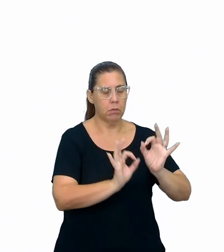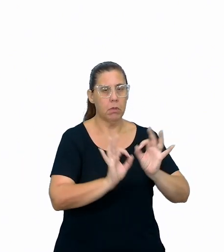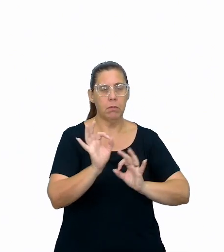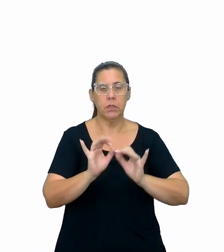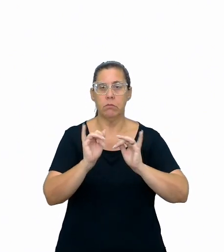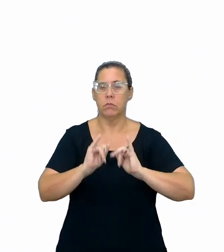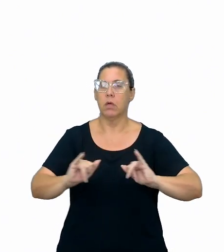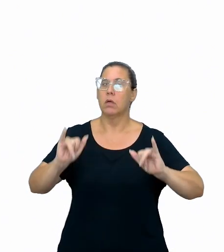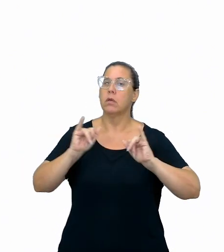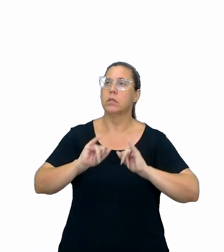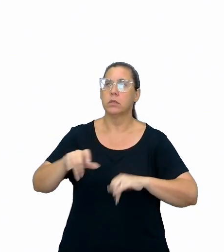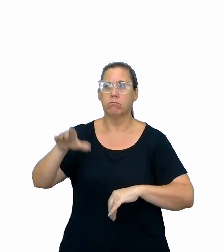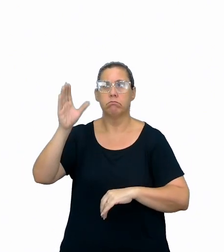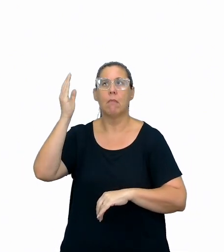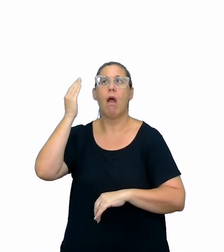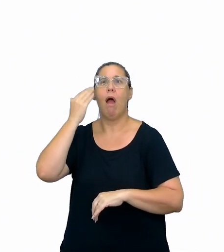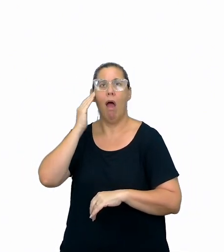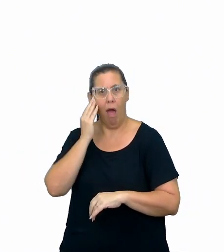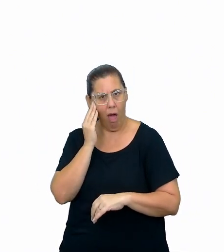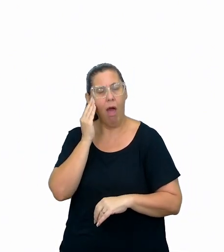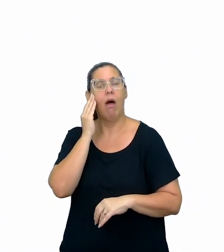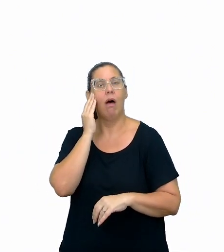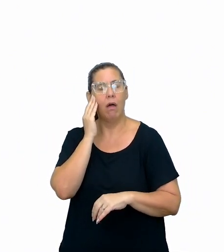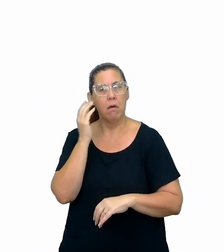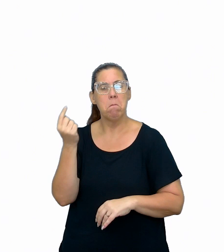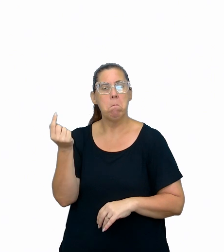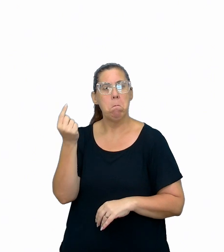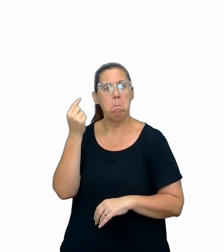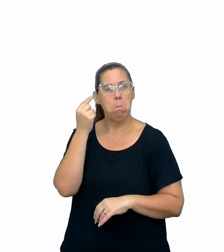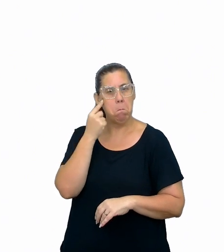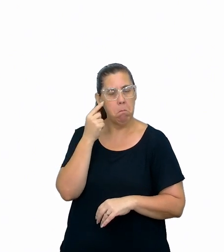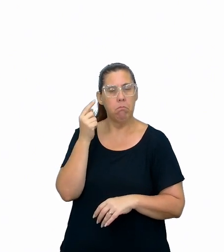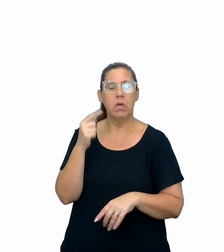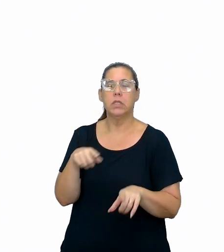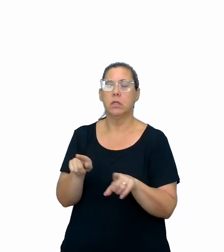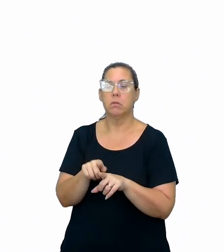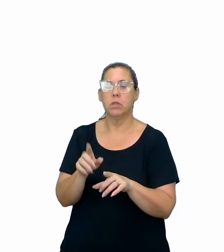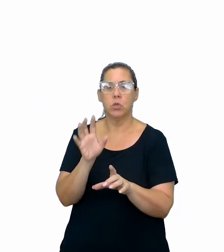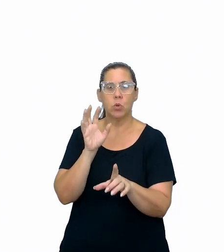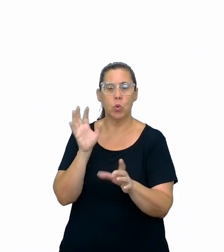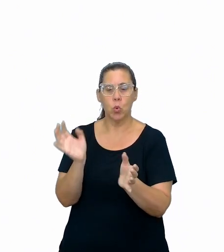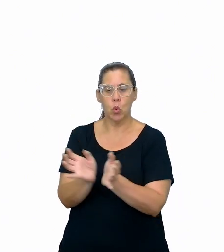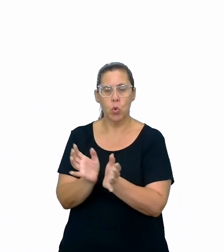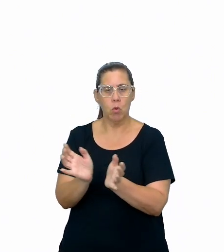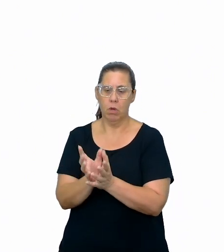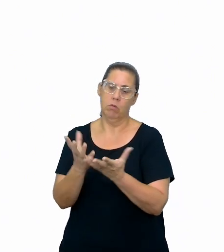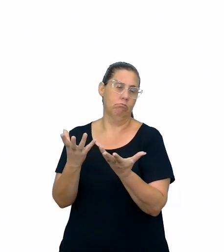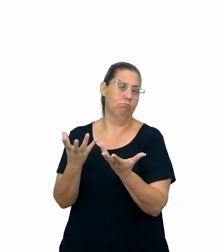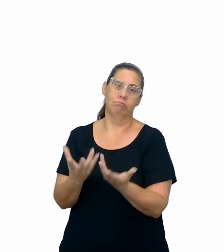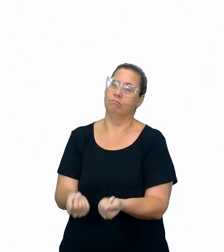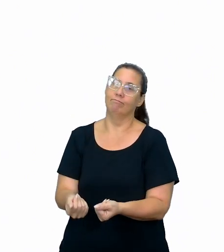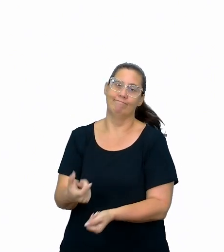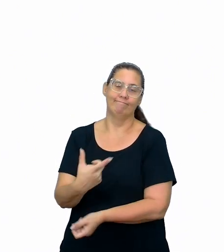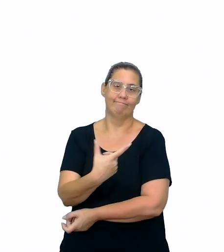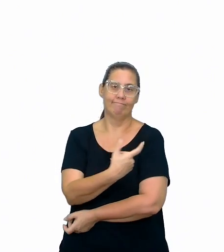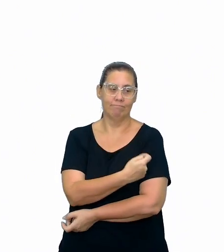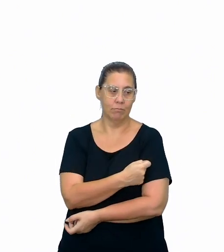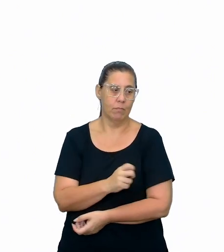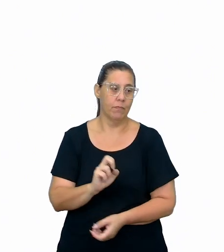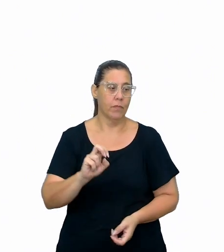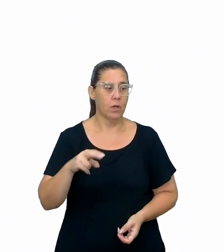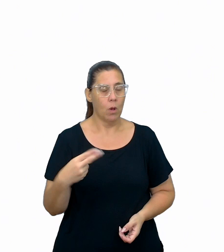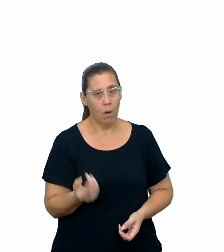de uma campanha de conscientização, pensando nesse público que ainda se recusa a se vacinar,